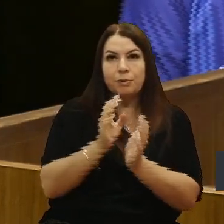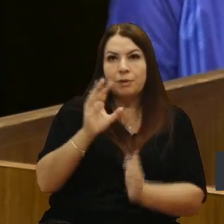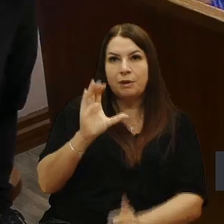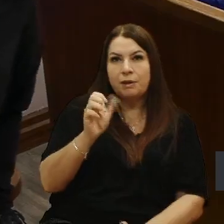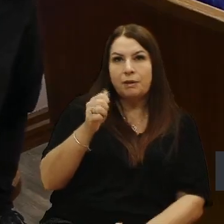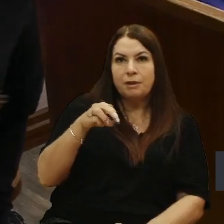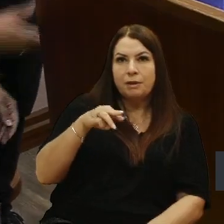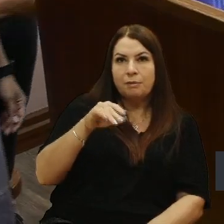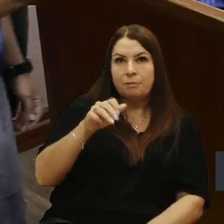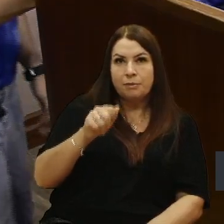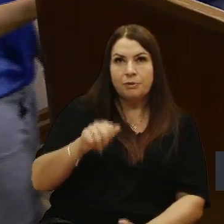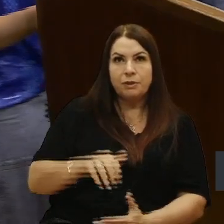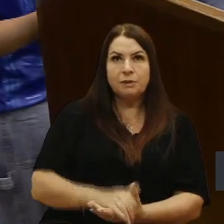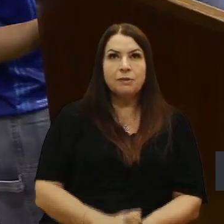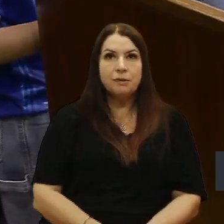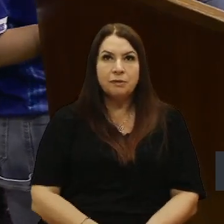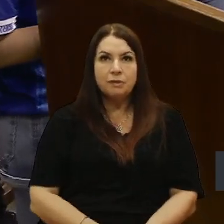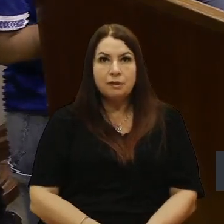Camila.